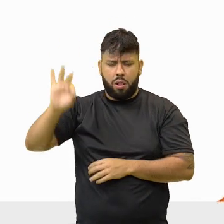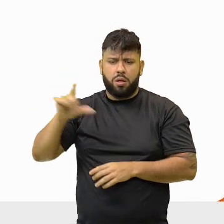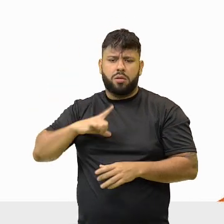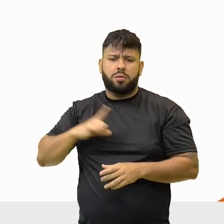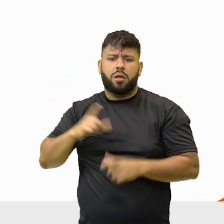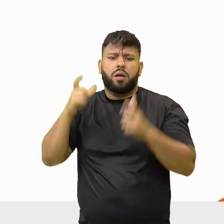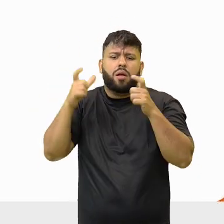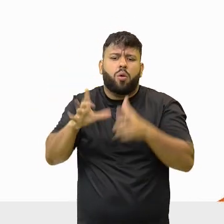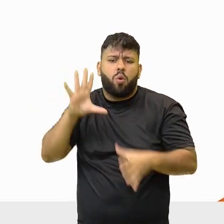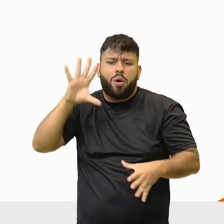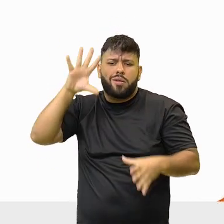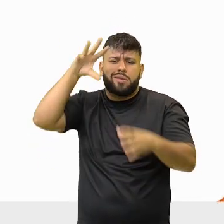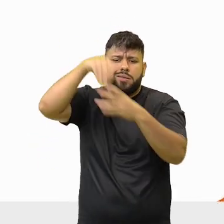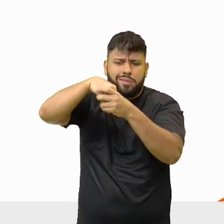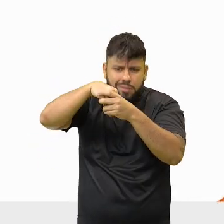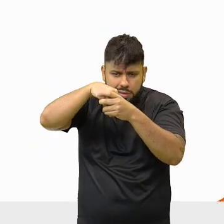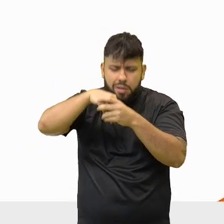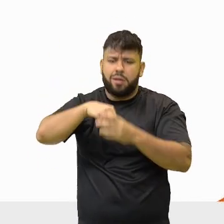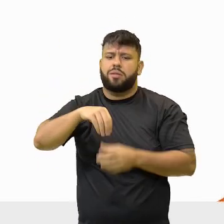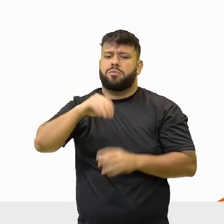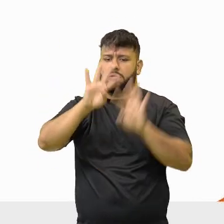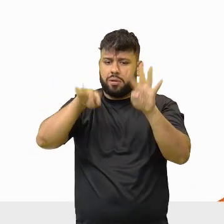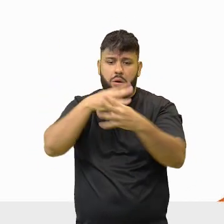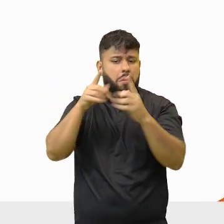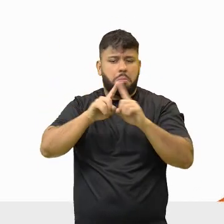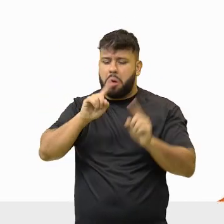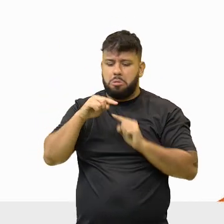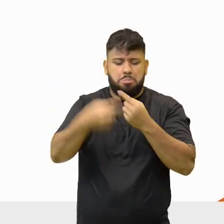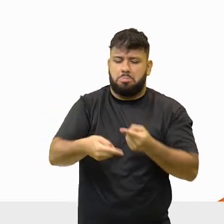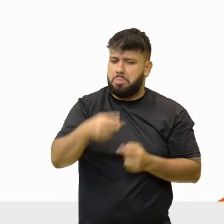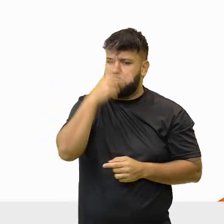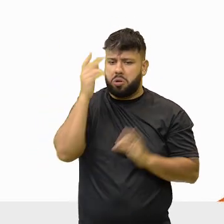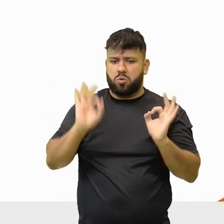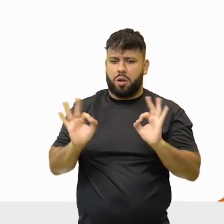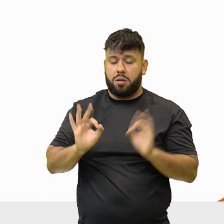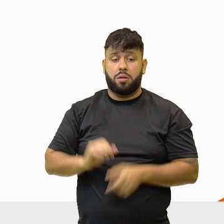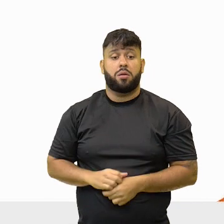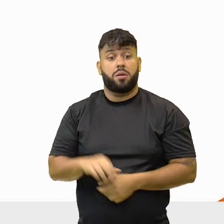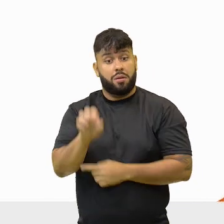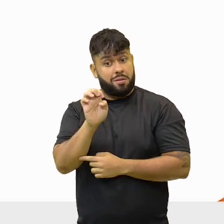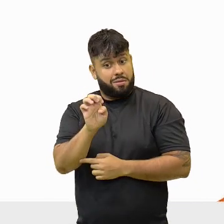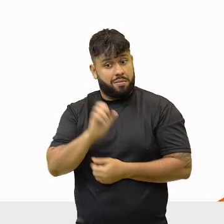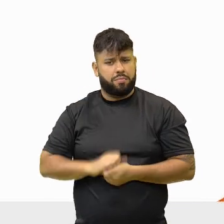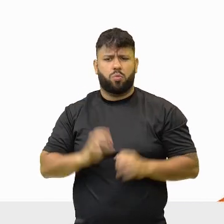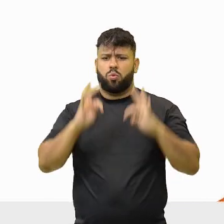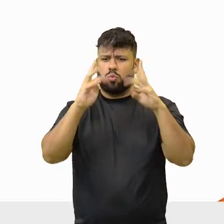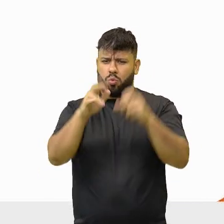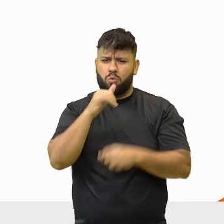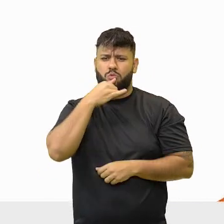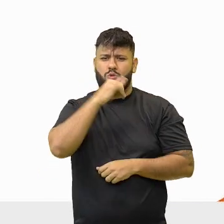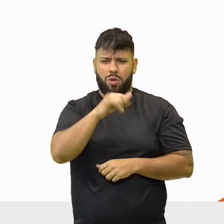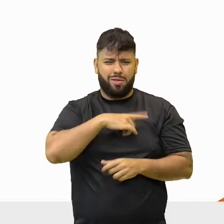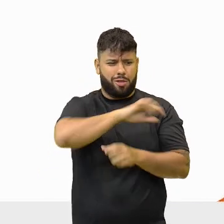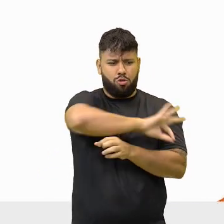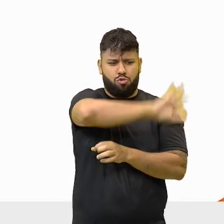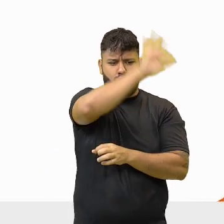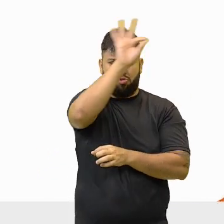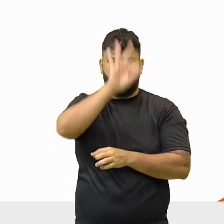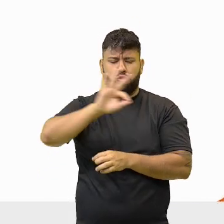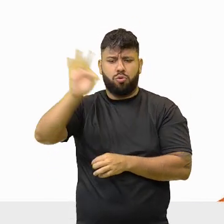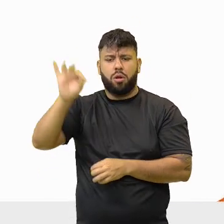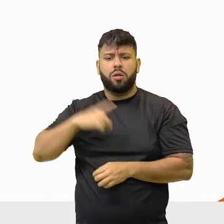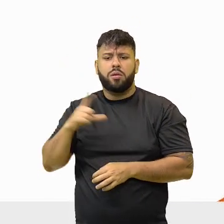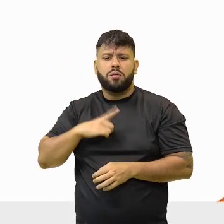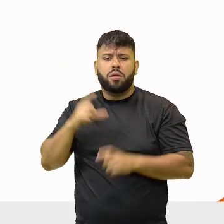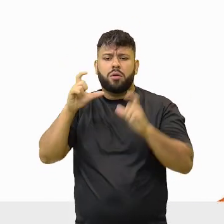superfície interna da gaiola, mas não é conduzida para a pessoa. E letra E. Toda a carga elétrica recebida por meio da descarga elétrica fica situada